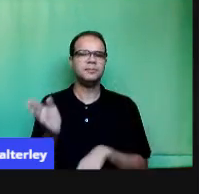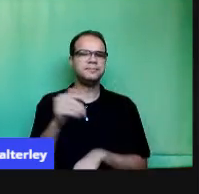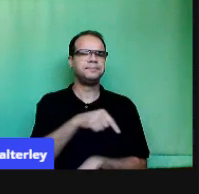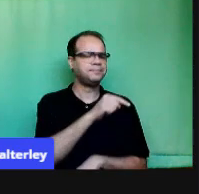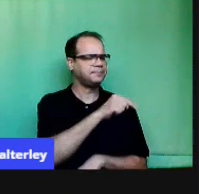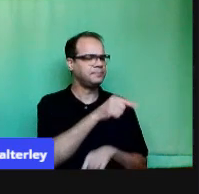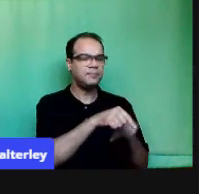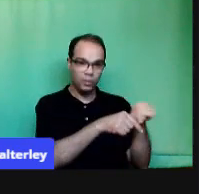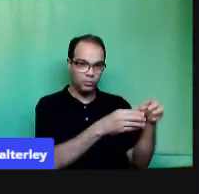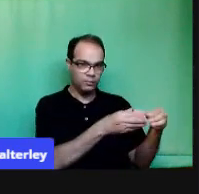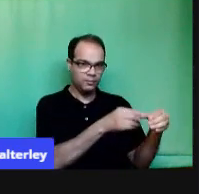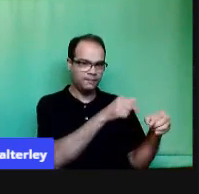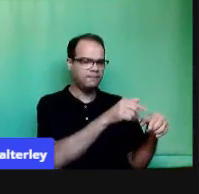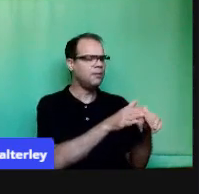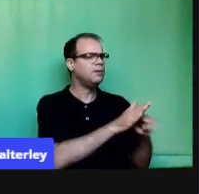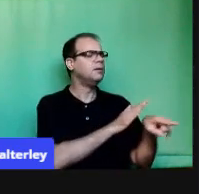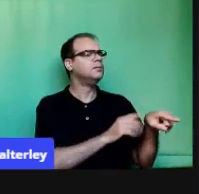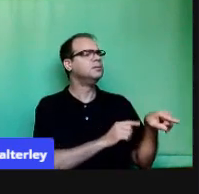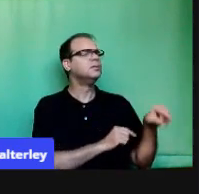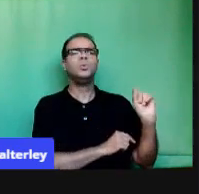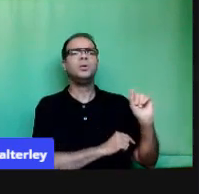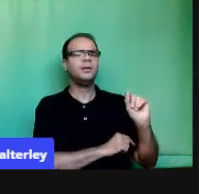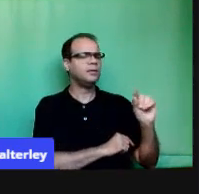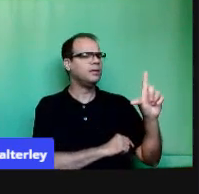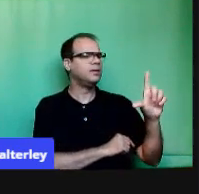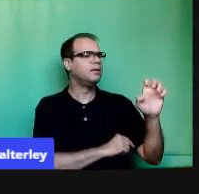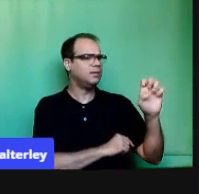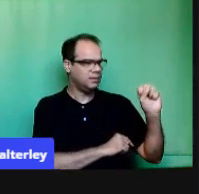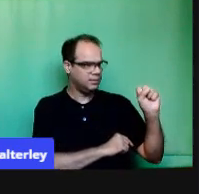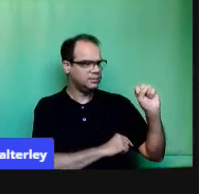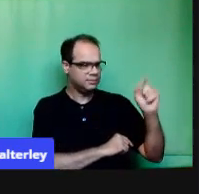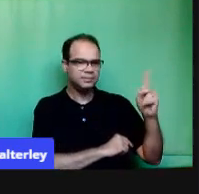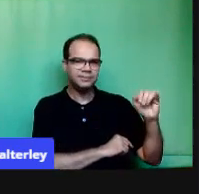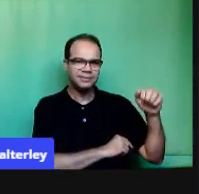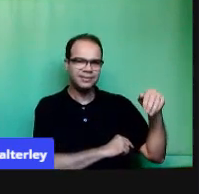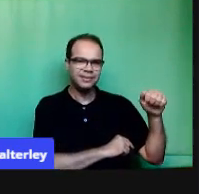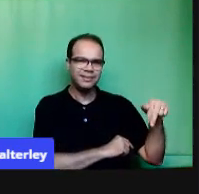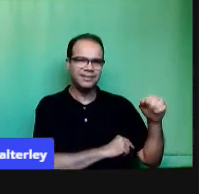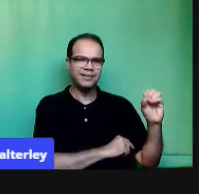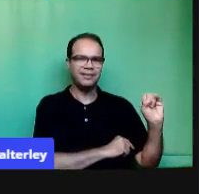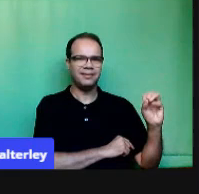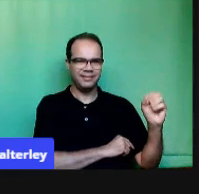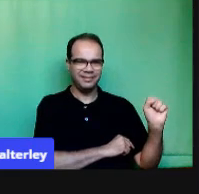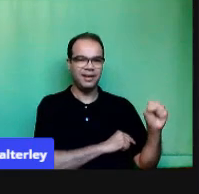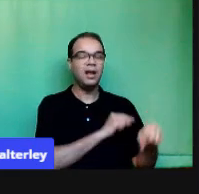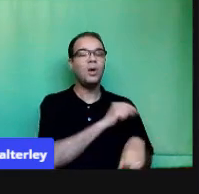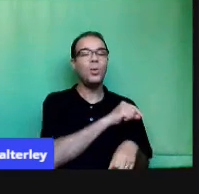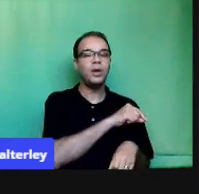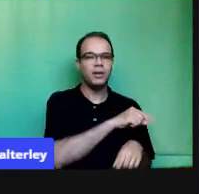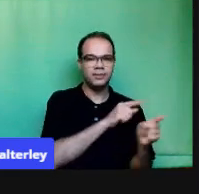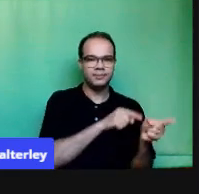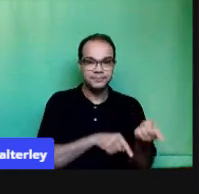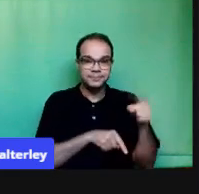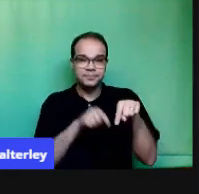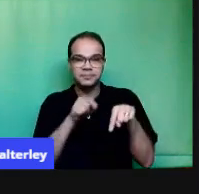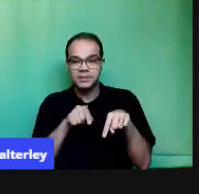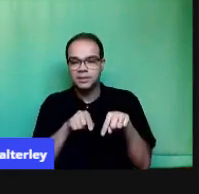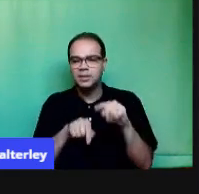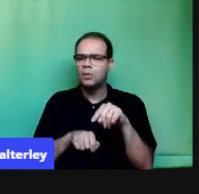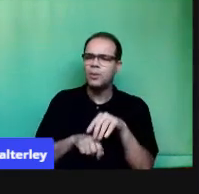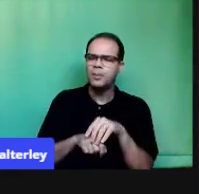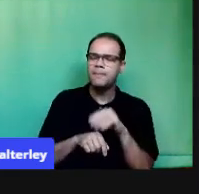sobre leishmaniose, ou o que é leishmaniose. No segundo grupo eu coloco quais são as formas de